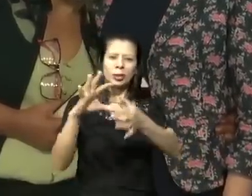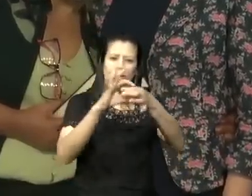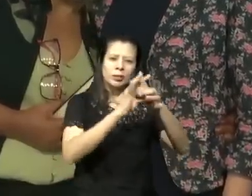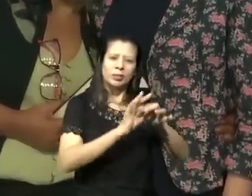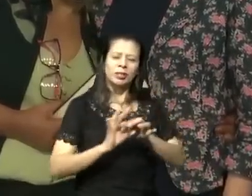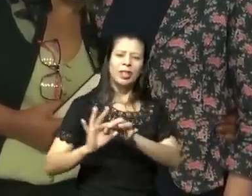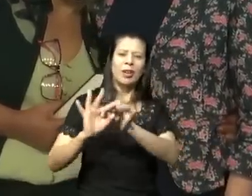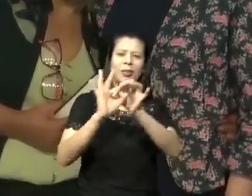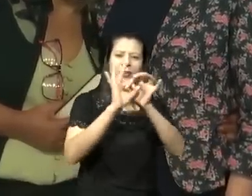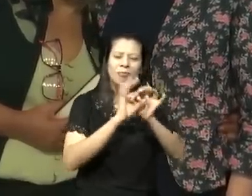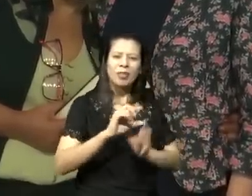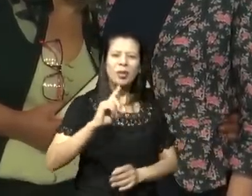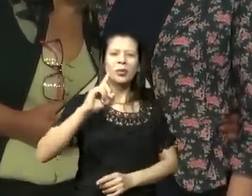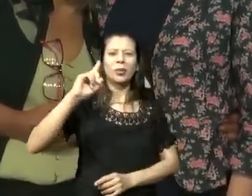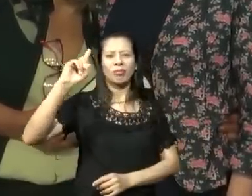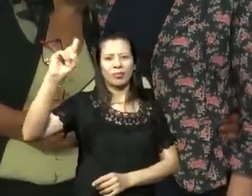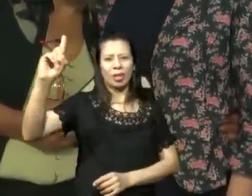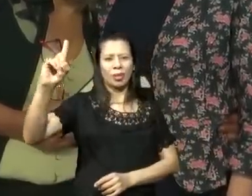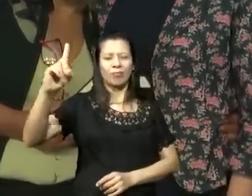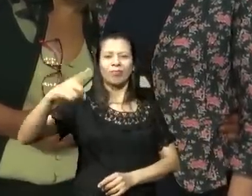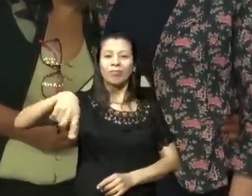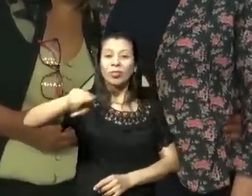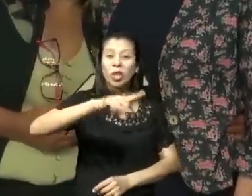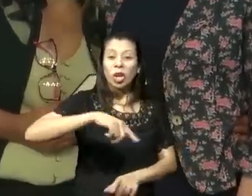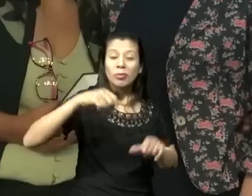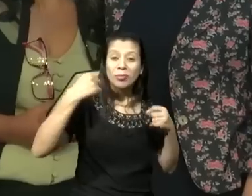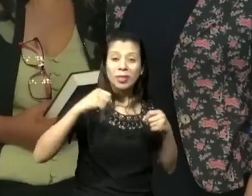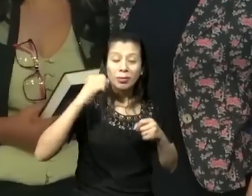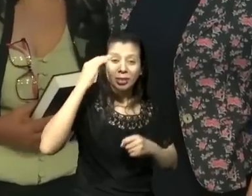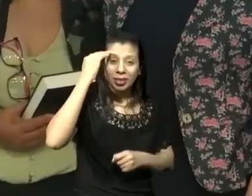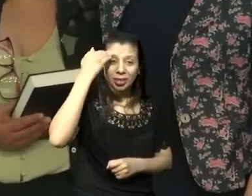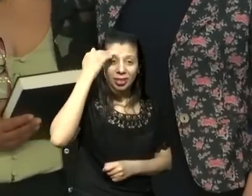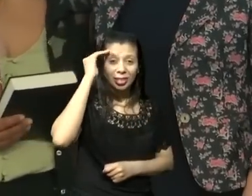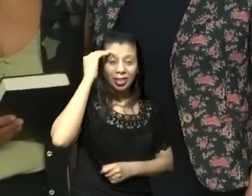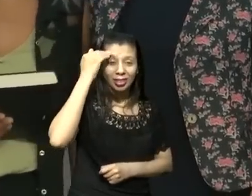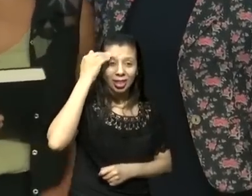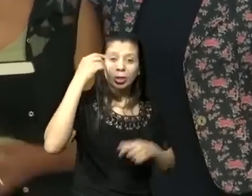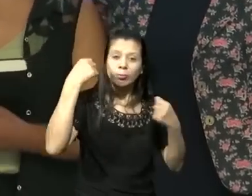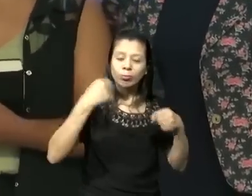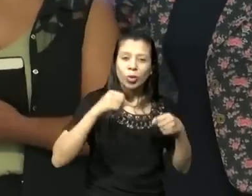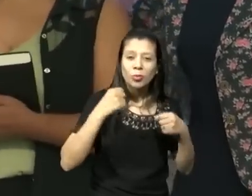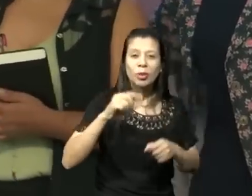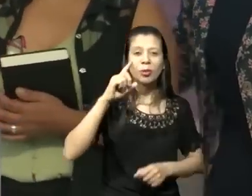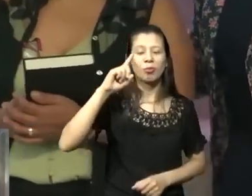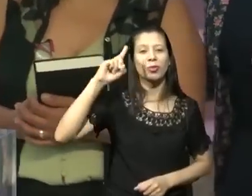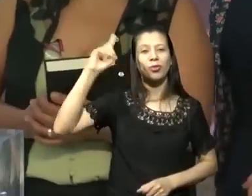essa é a maior visão que o mortal pode ter que Deus te abençoe